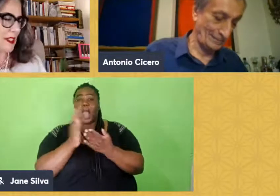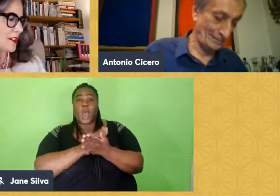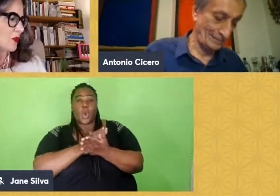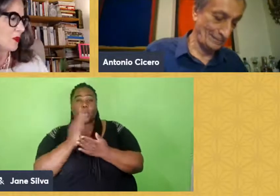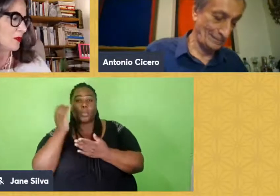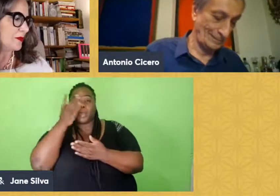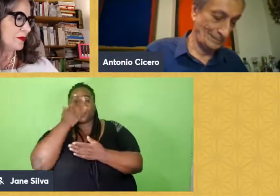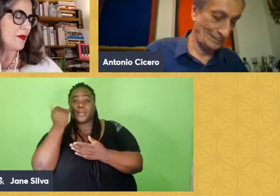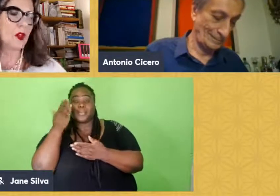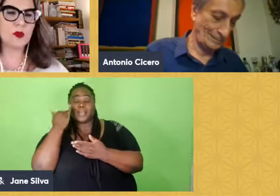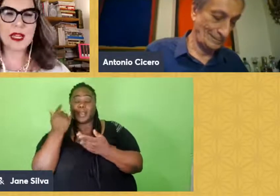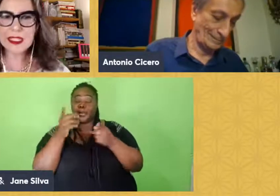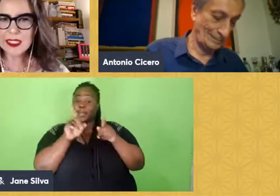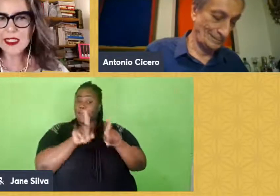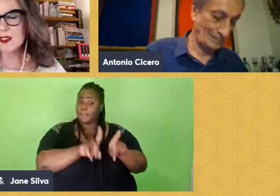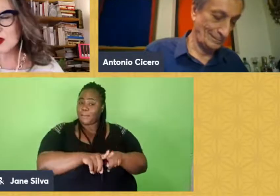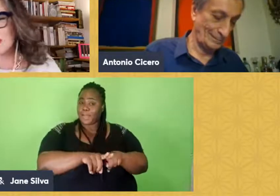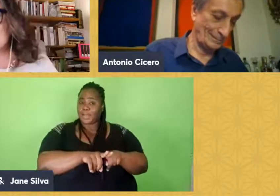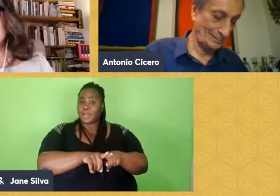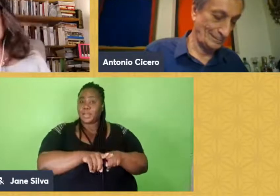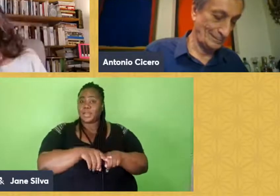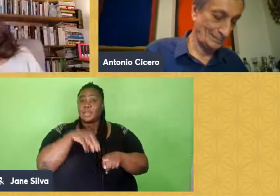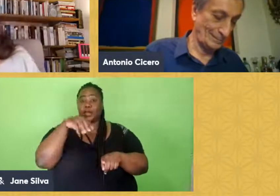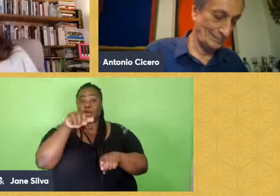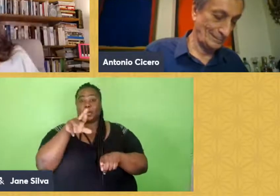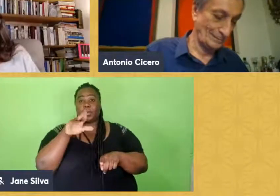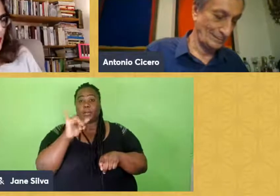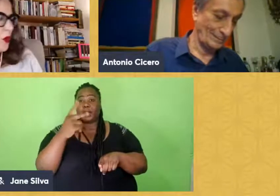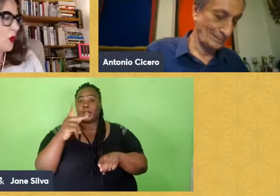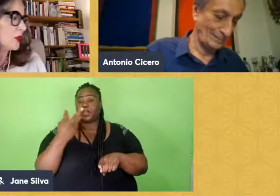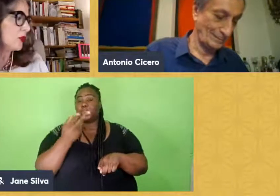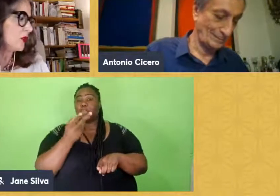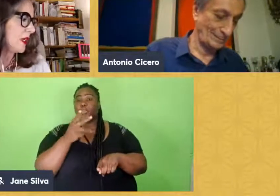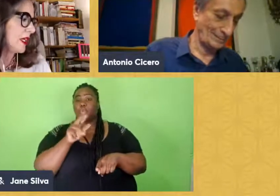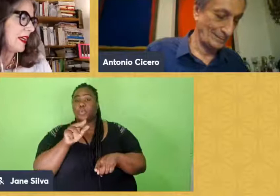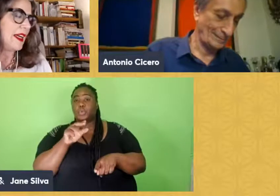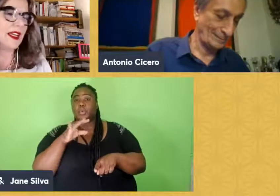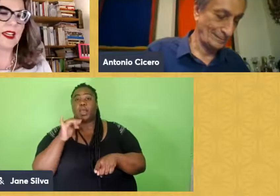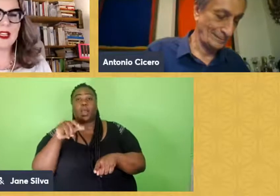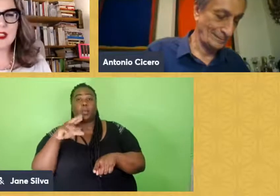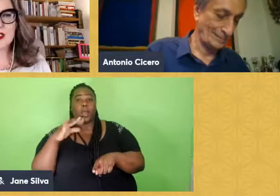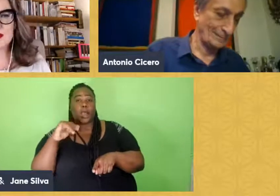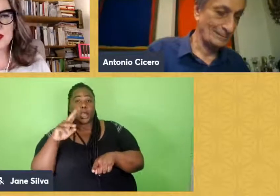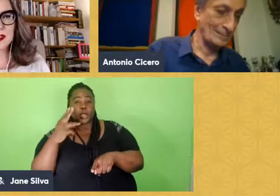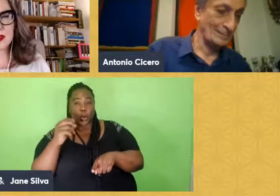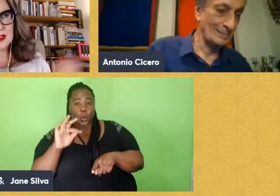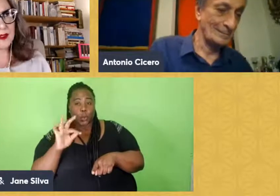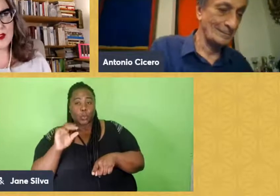suas parcerias com Marina, sua irmã, claro, com Calcanhoto,